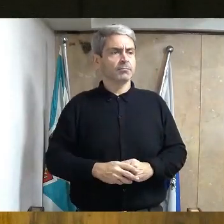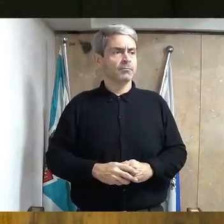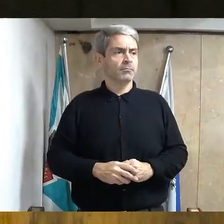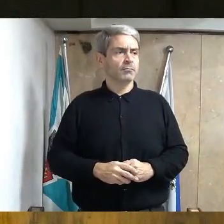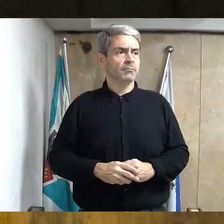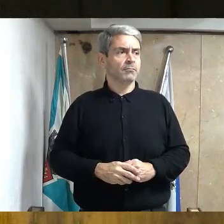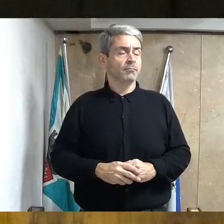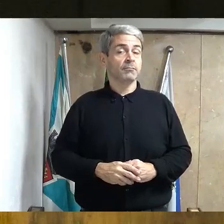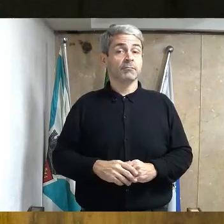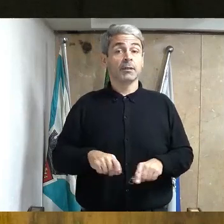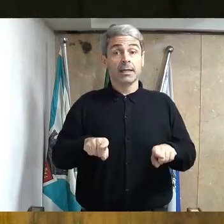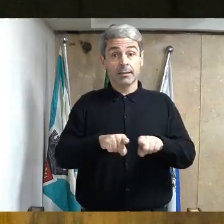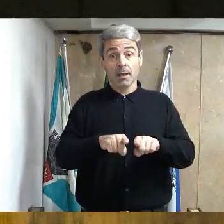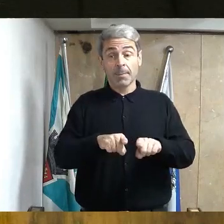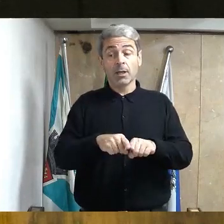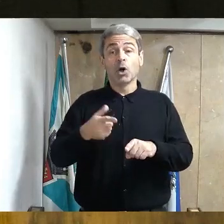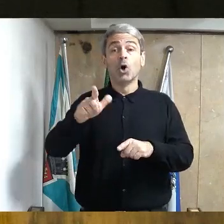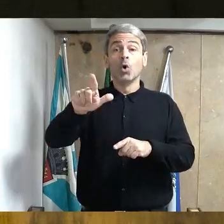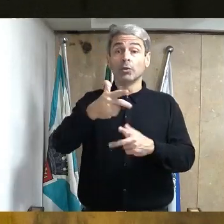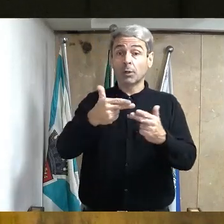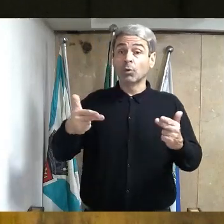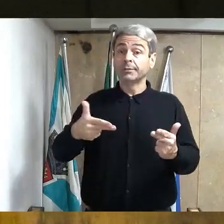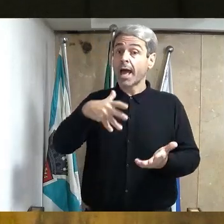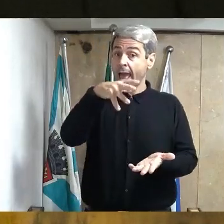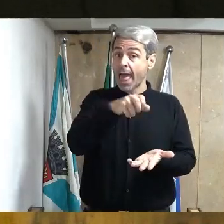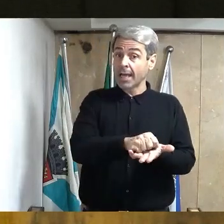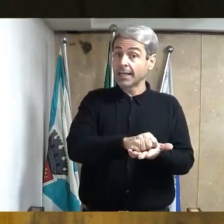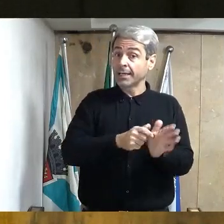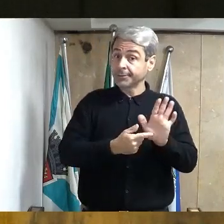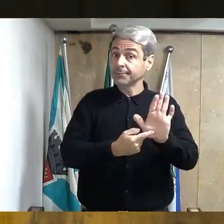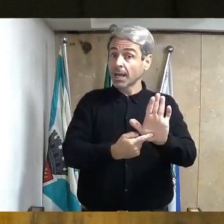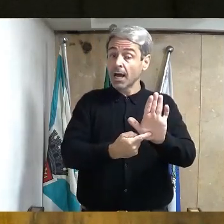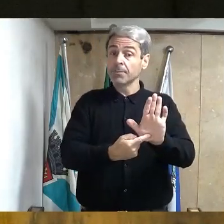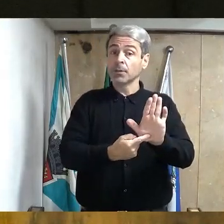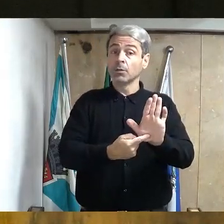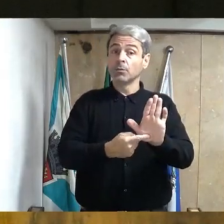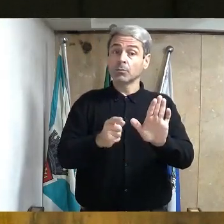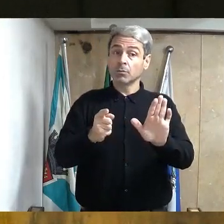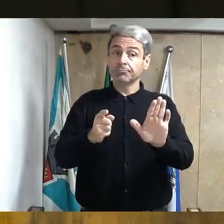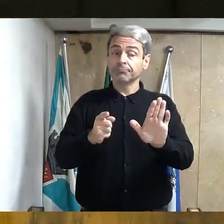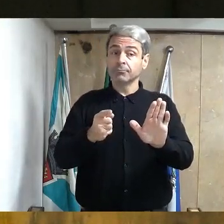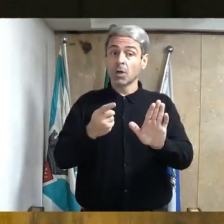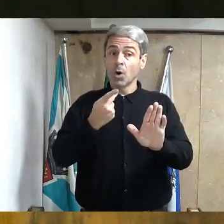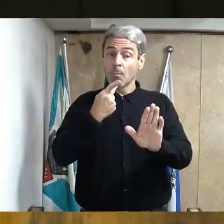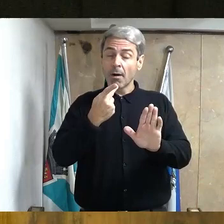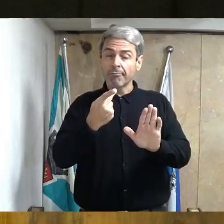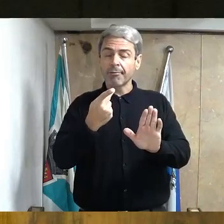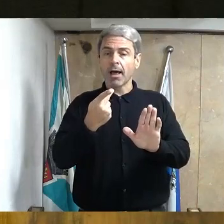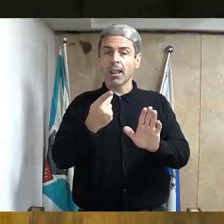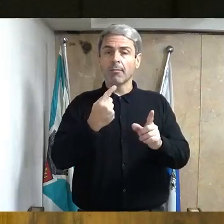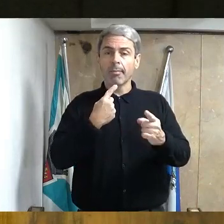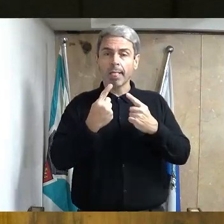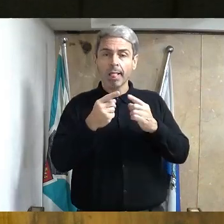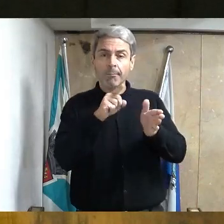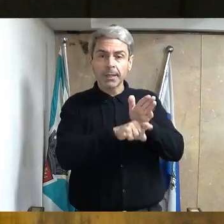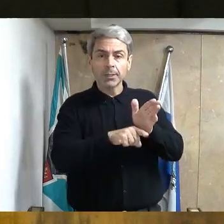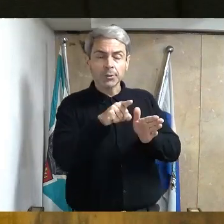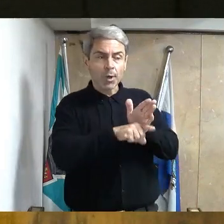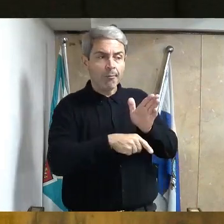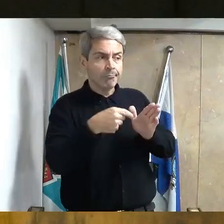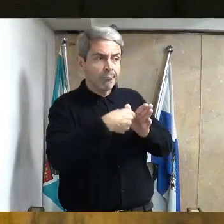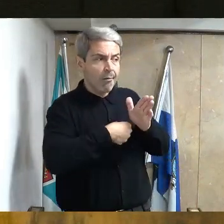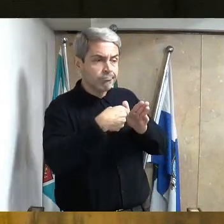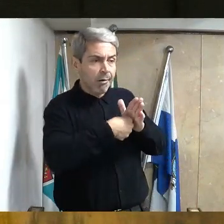Quero deixar registrado aqui também, senhor presidente, uma indagação onde todos os vereadores aqui também vêm